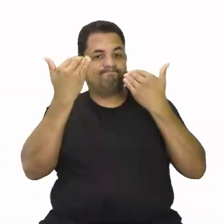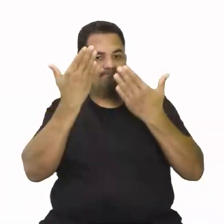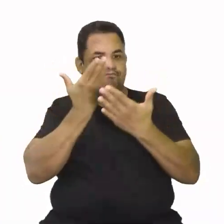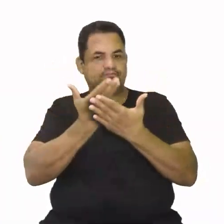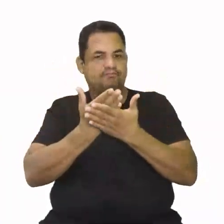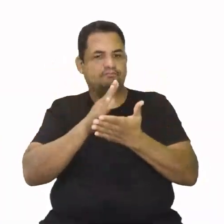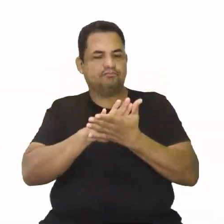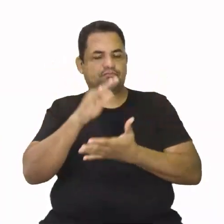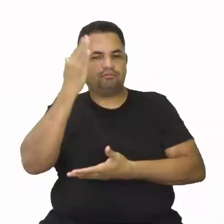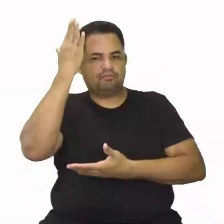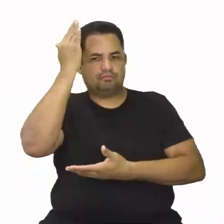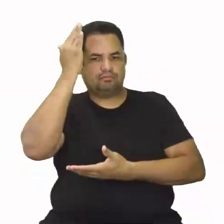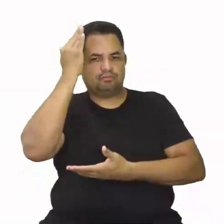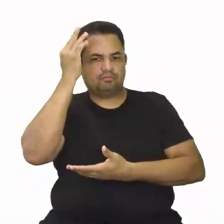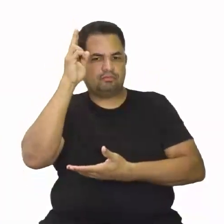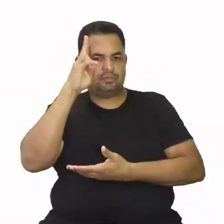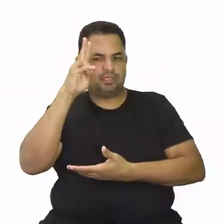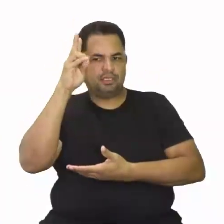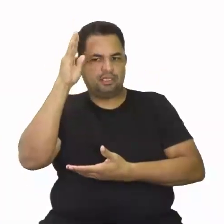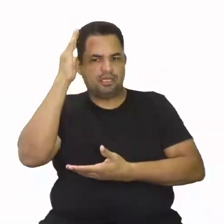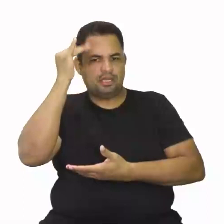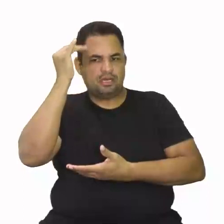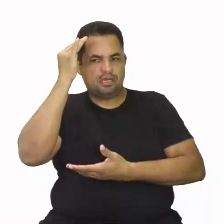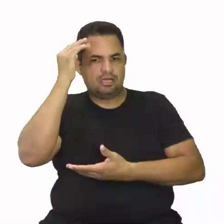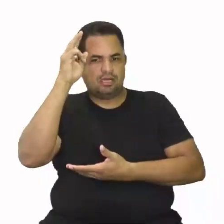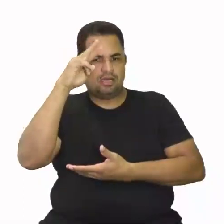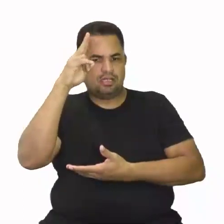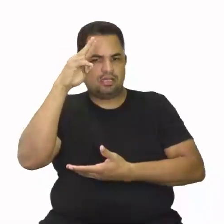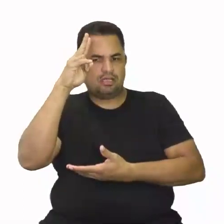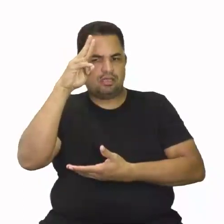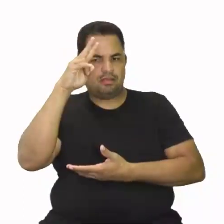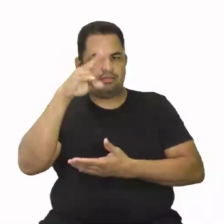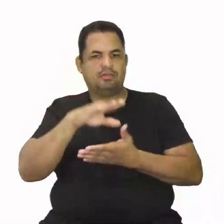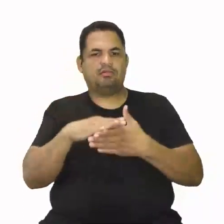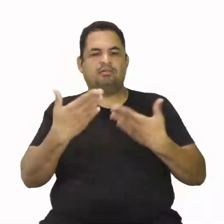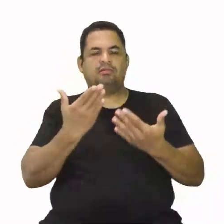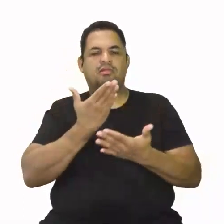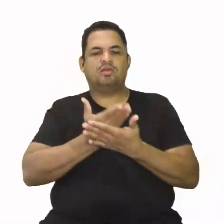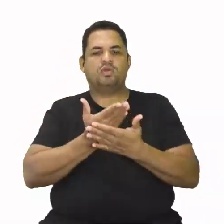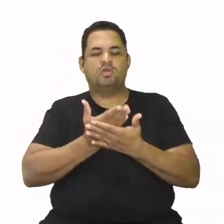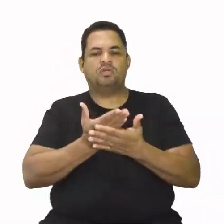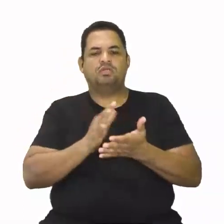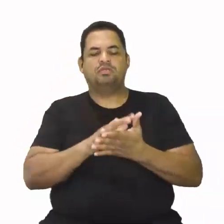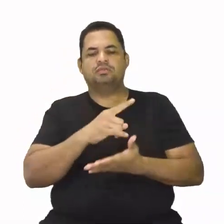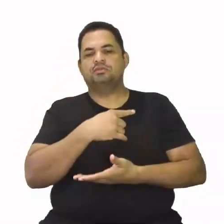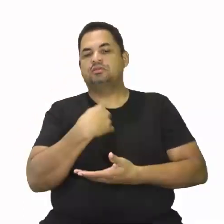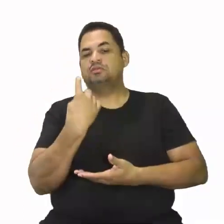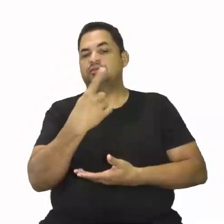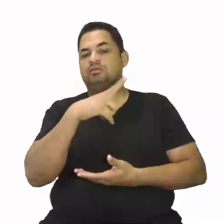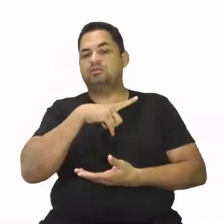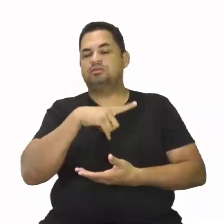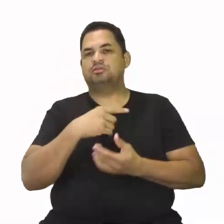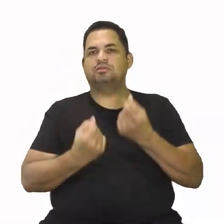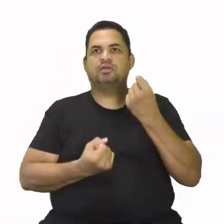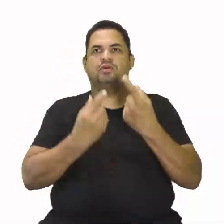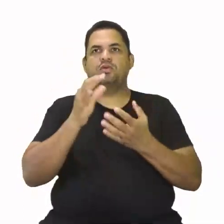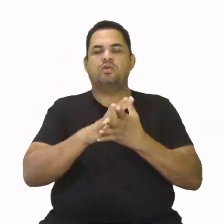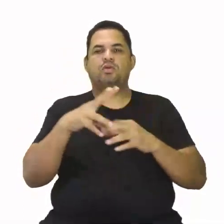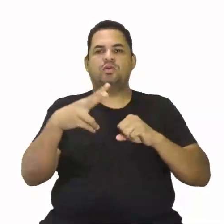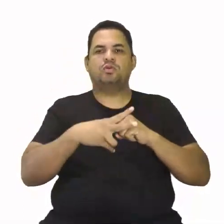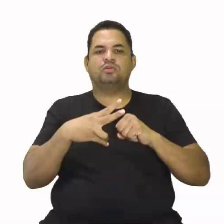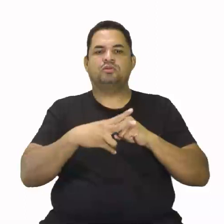vocês lembram da nossa aula, vocês observaram lá que nós temos alguns verbos no